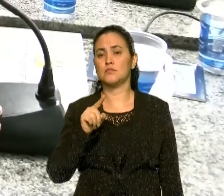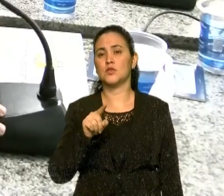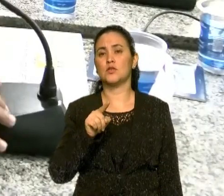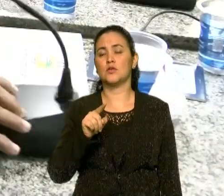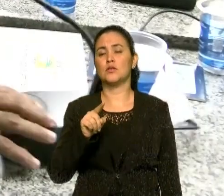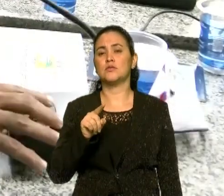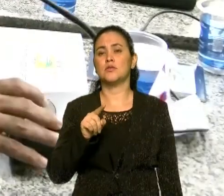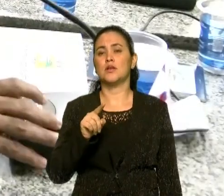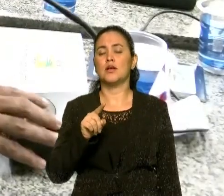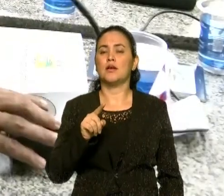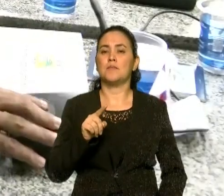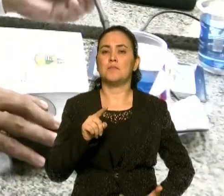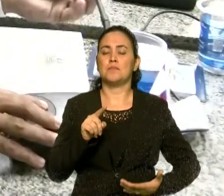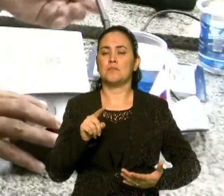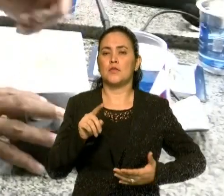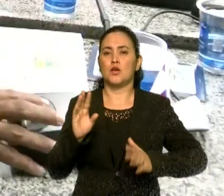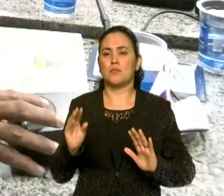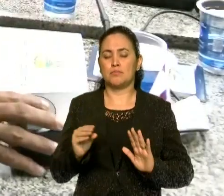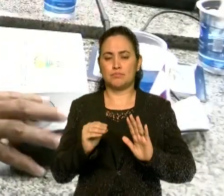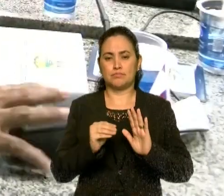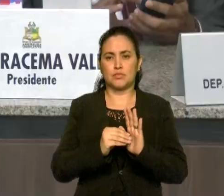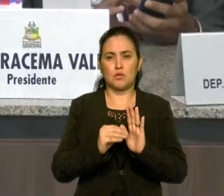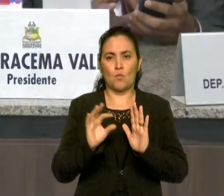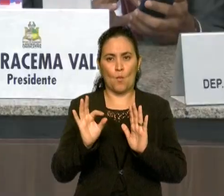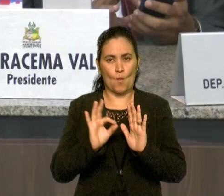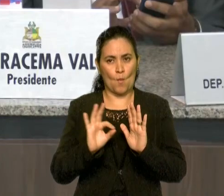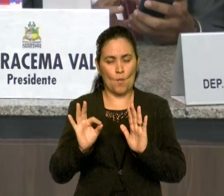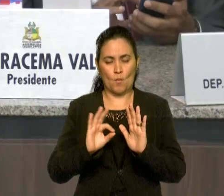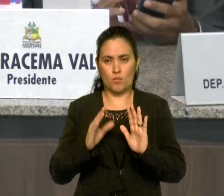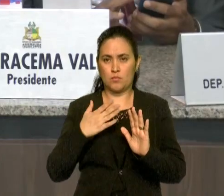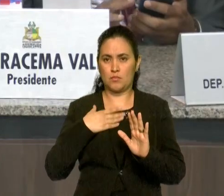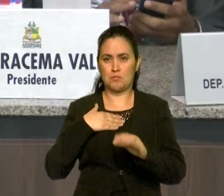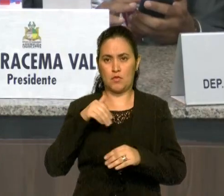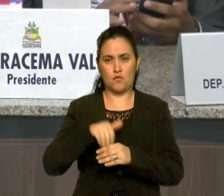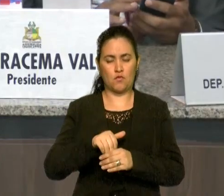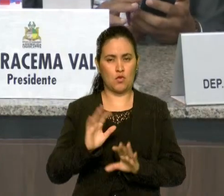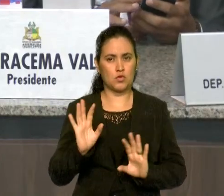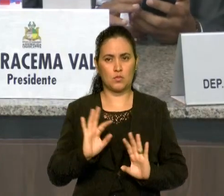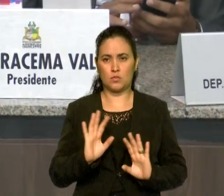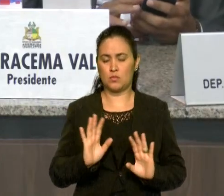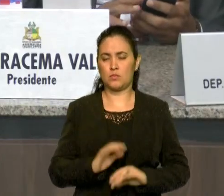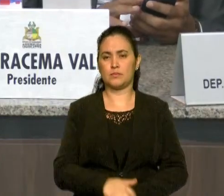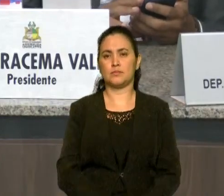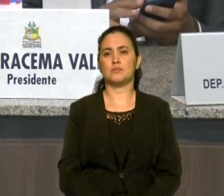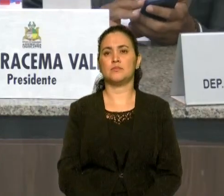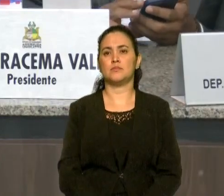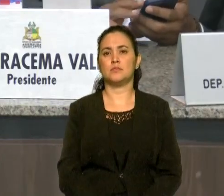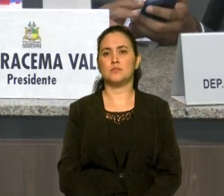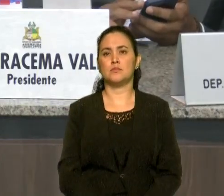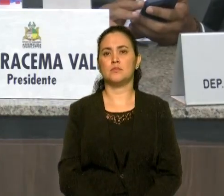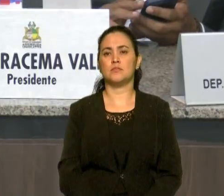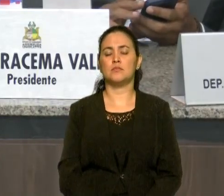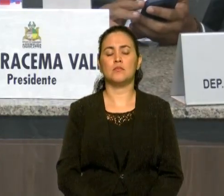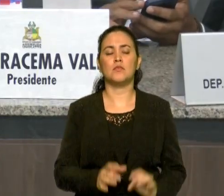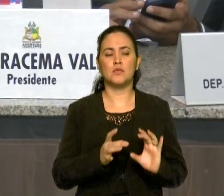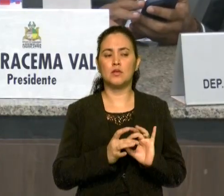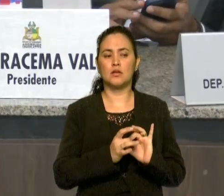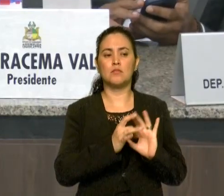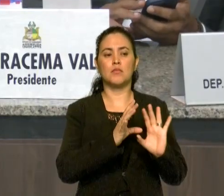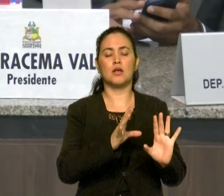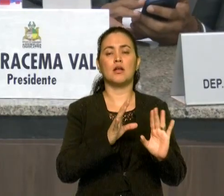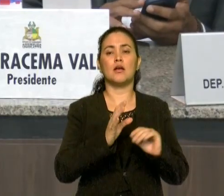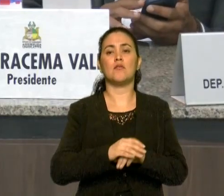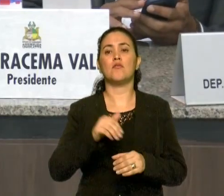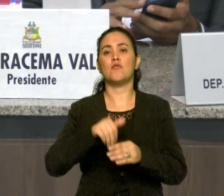gentileza. Consignado. Vamos colher os votos que estão online. Deputada